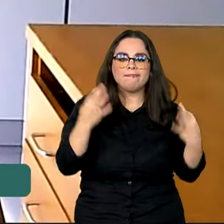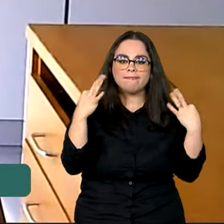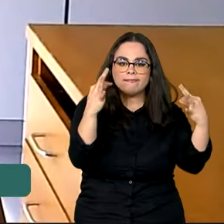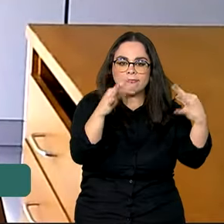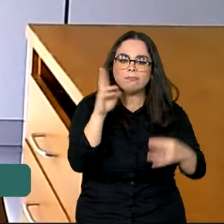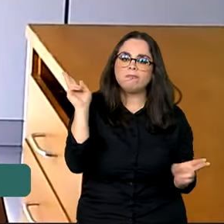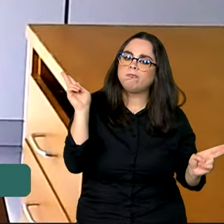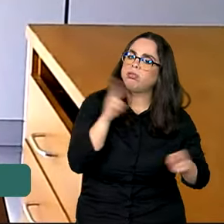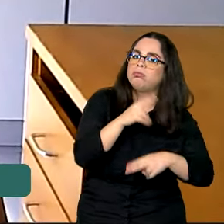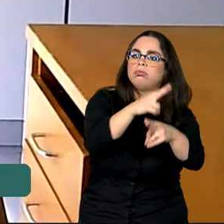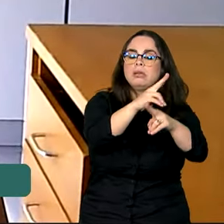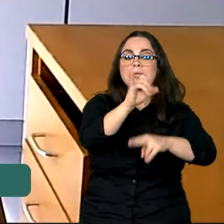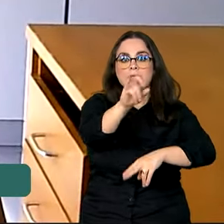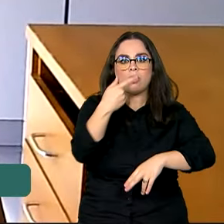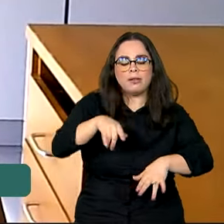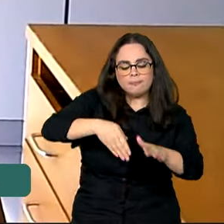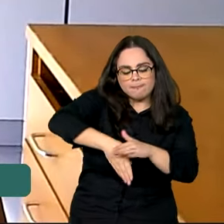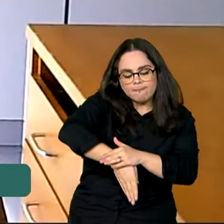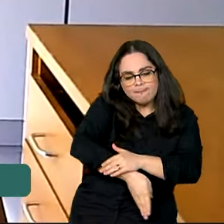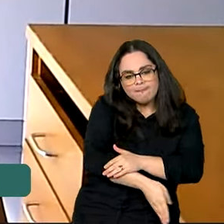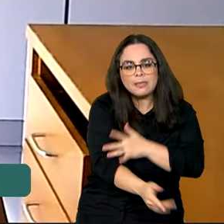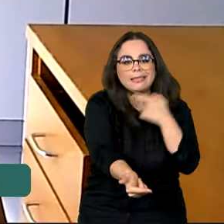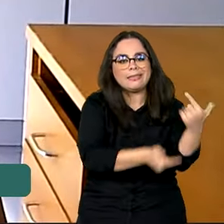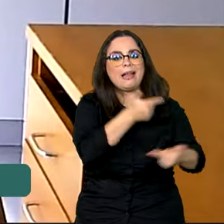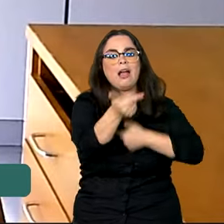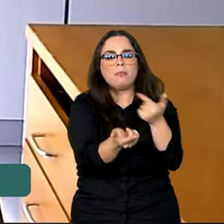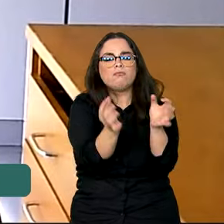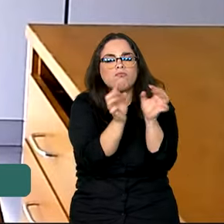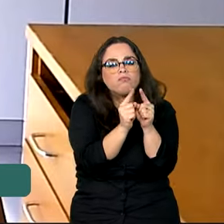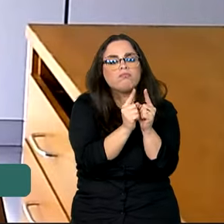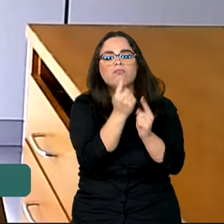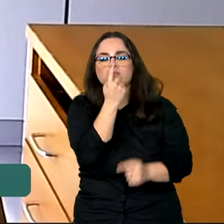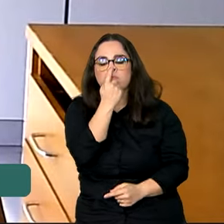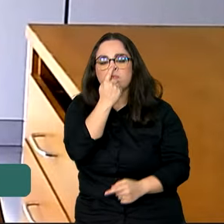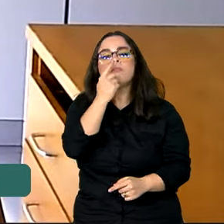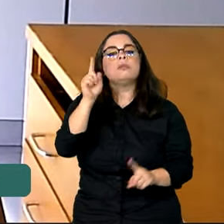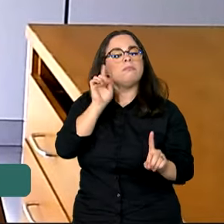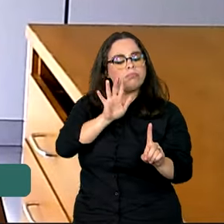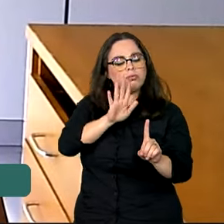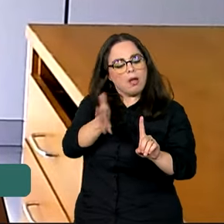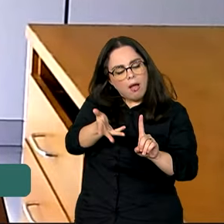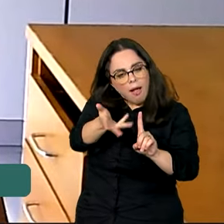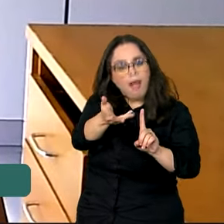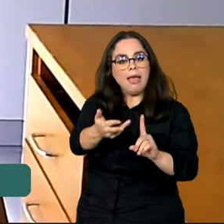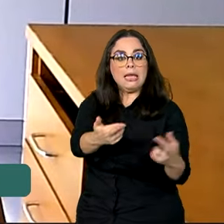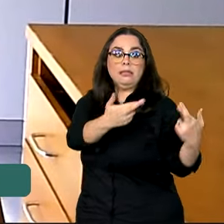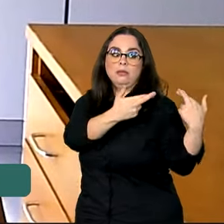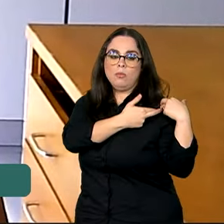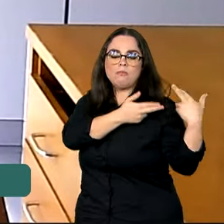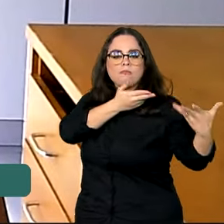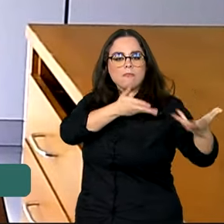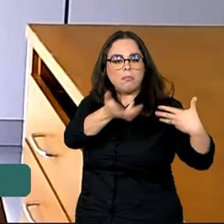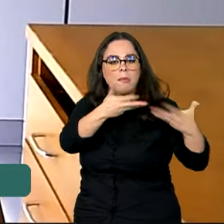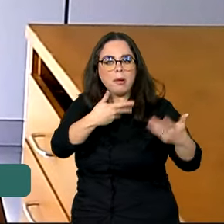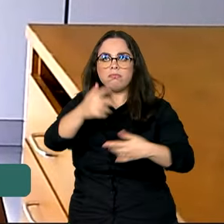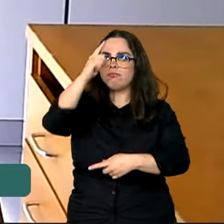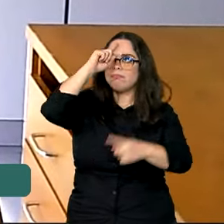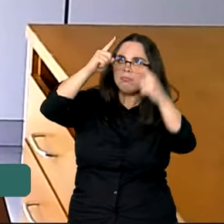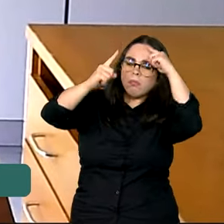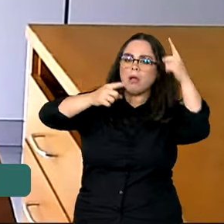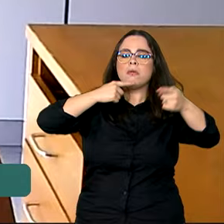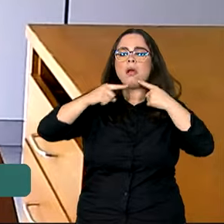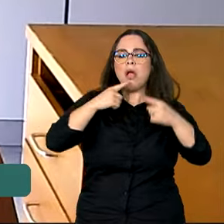muito rápida, né? Se a gente não começa a trabalhar com ela de maneira intencional, de maneira responsiva, reflexiva e